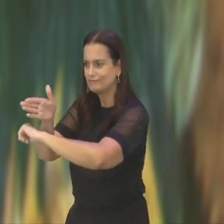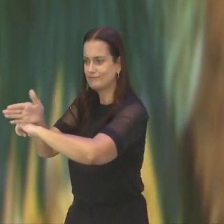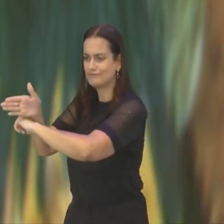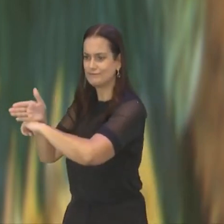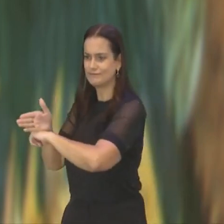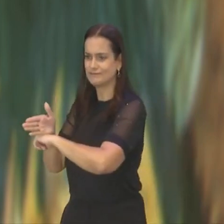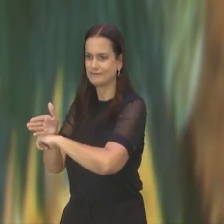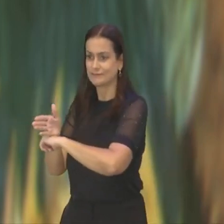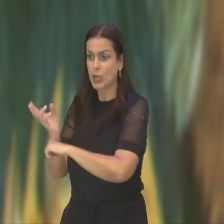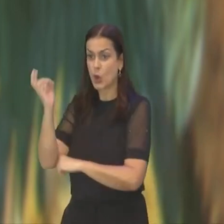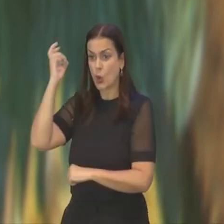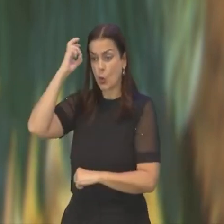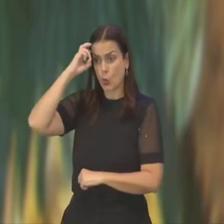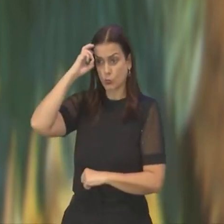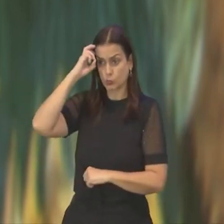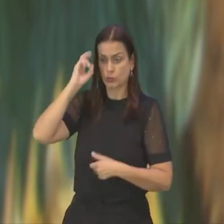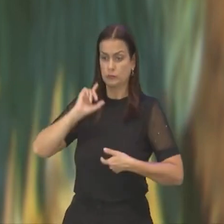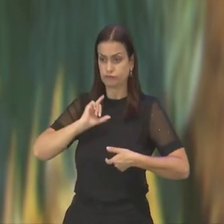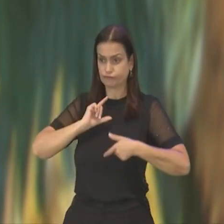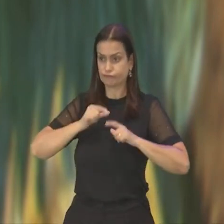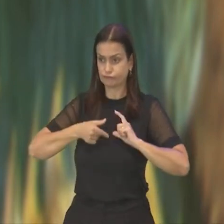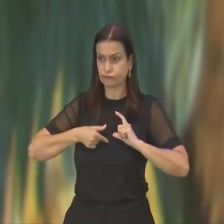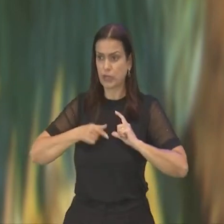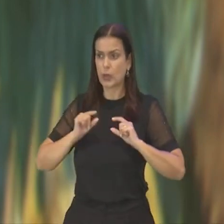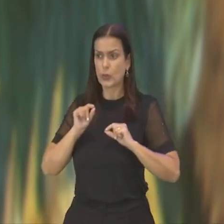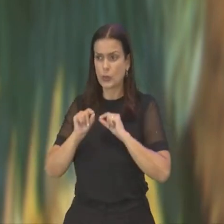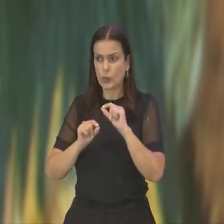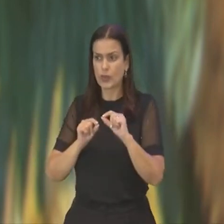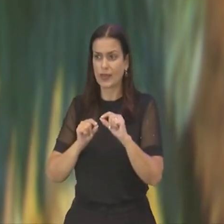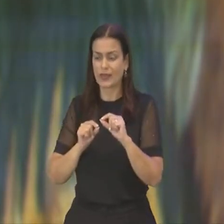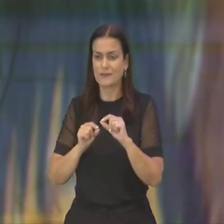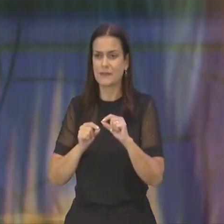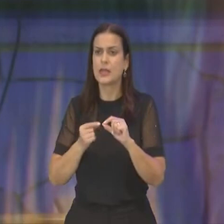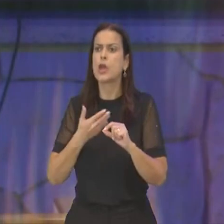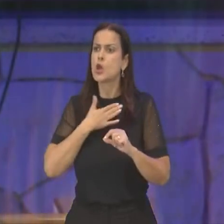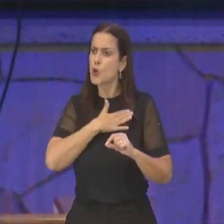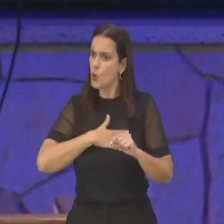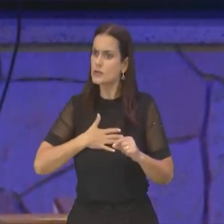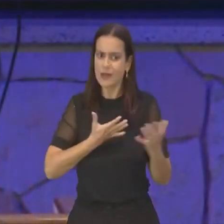A cultura judaica dava grande ênfase à hospitalidade.